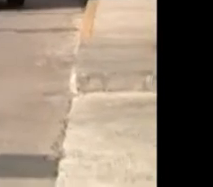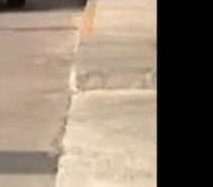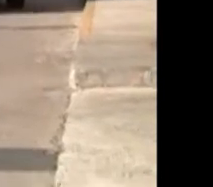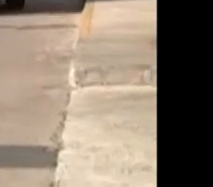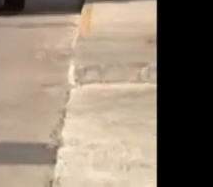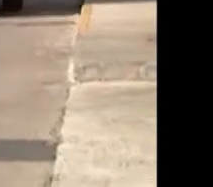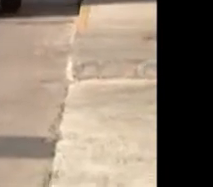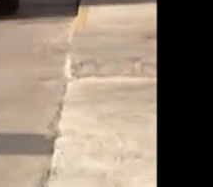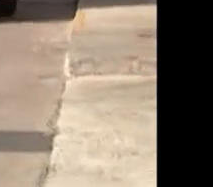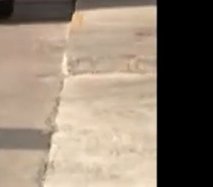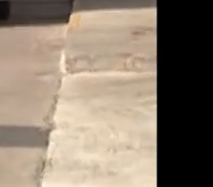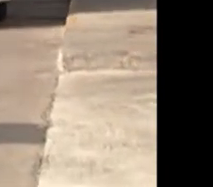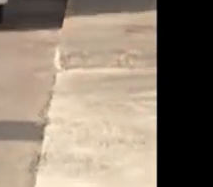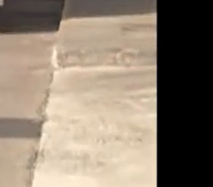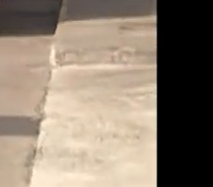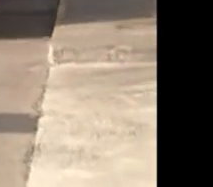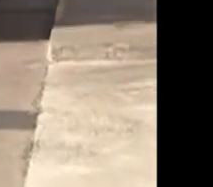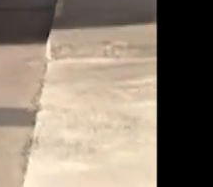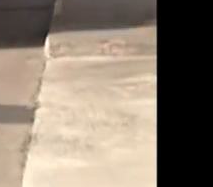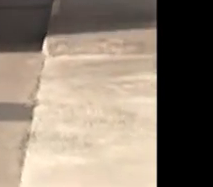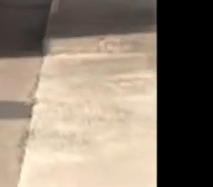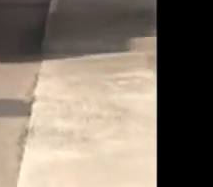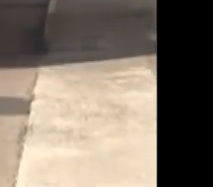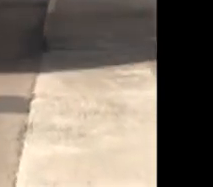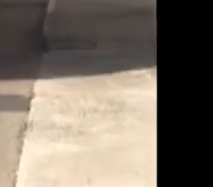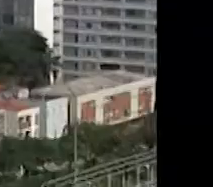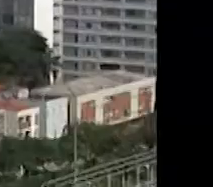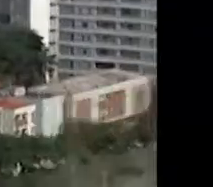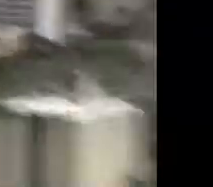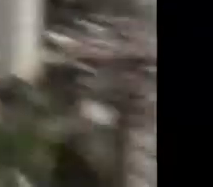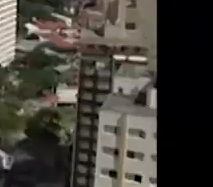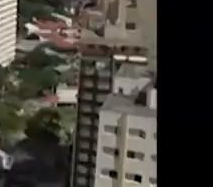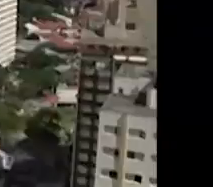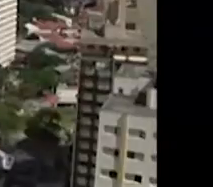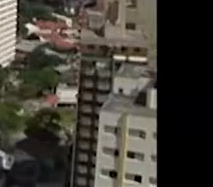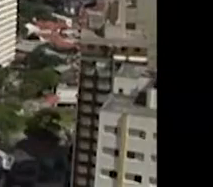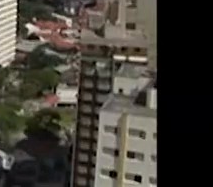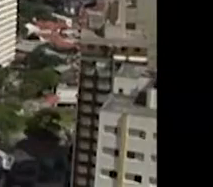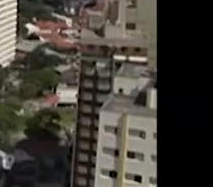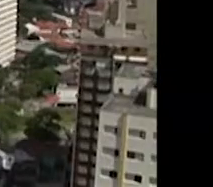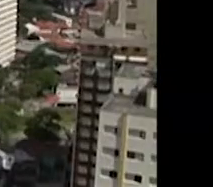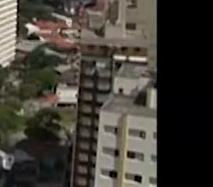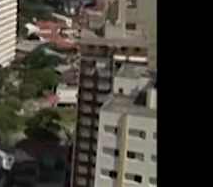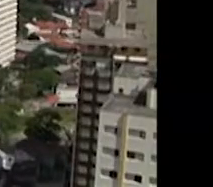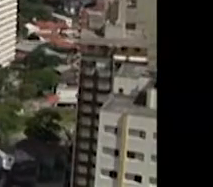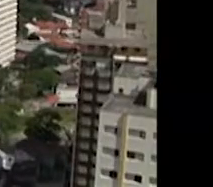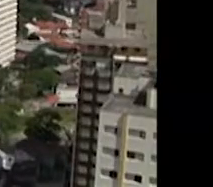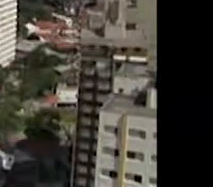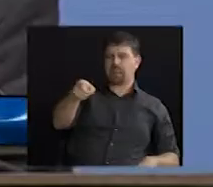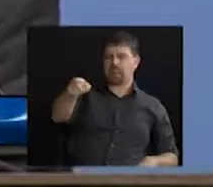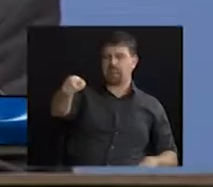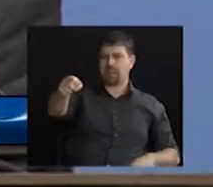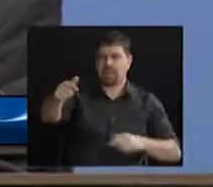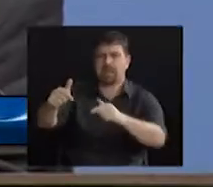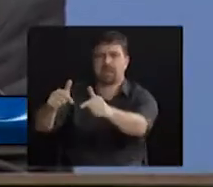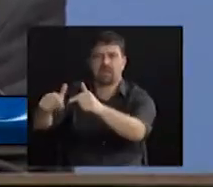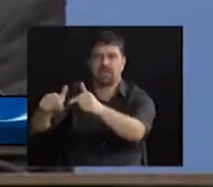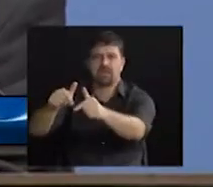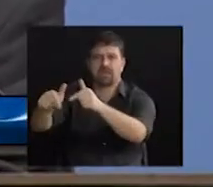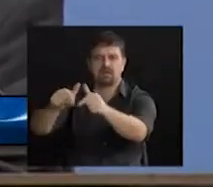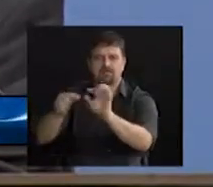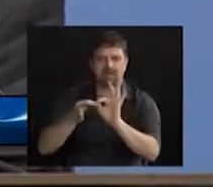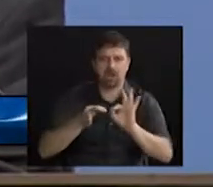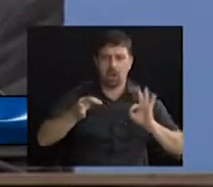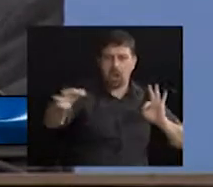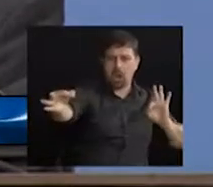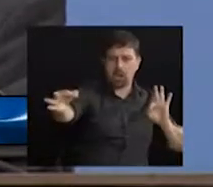hoje existem vários problemas de deslocamento de trabalhadores devido ao crescimento desordenado da cidade. Uma cidade que